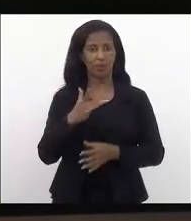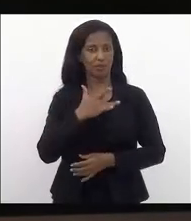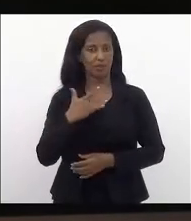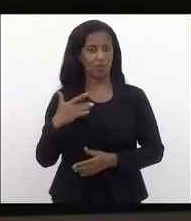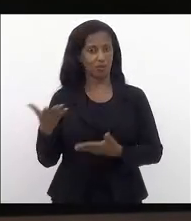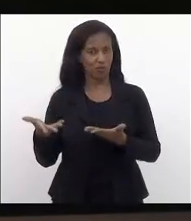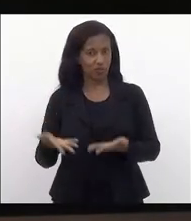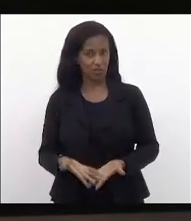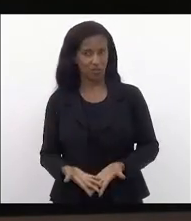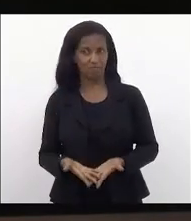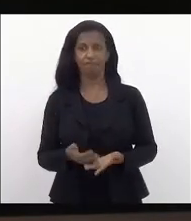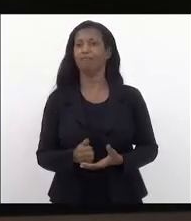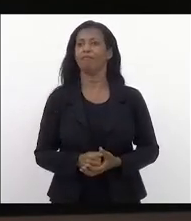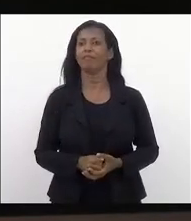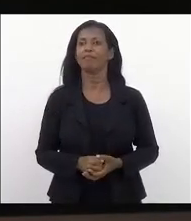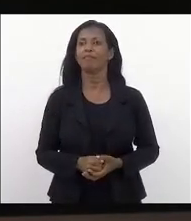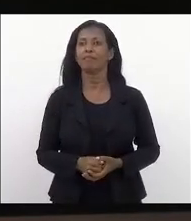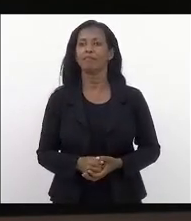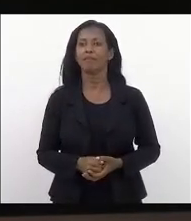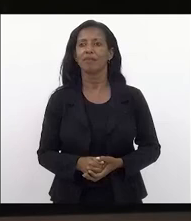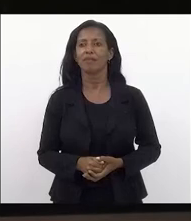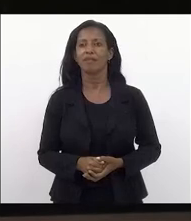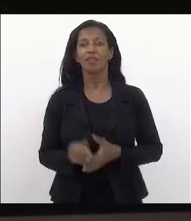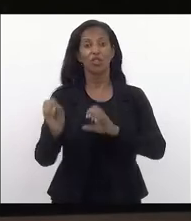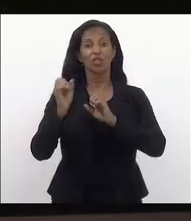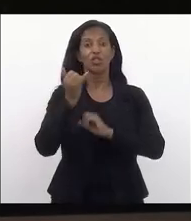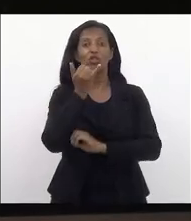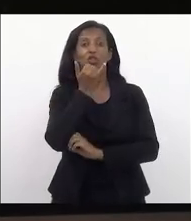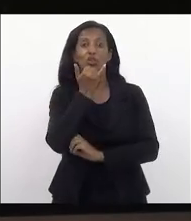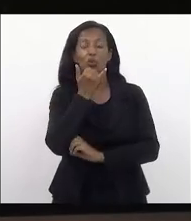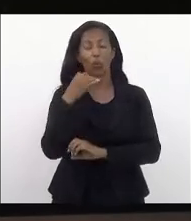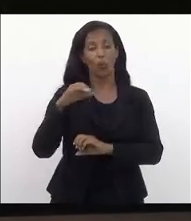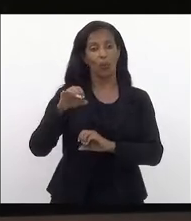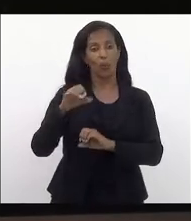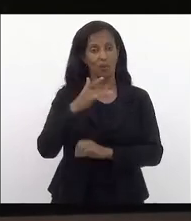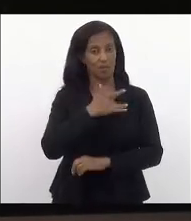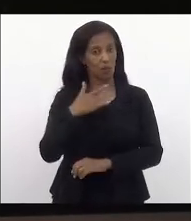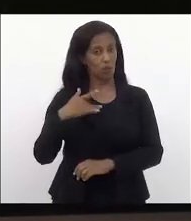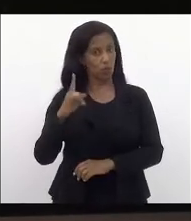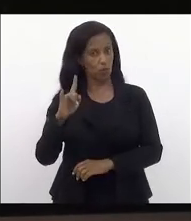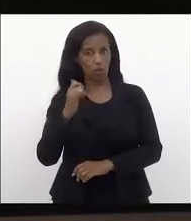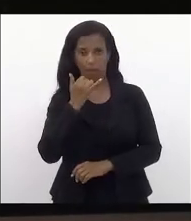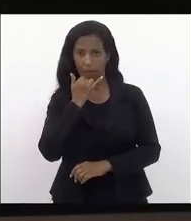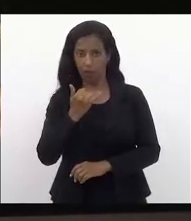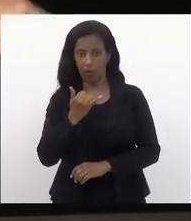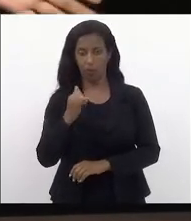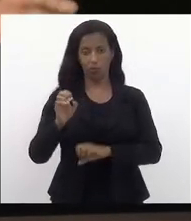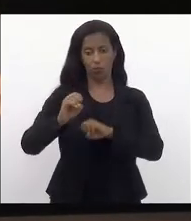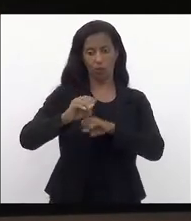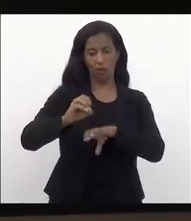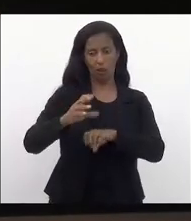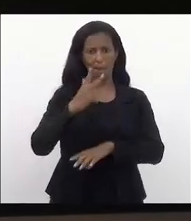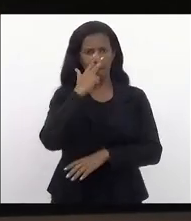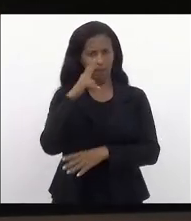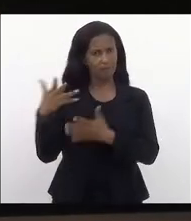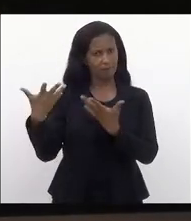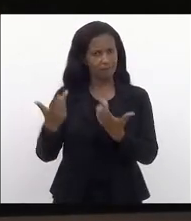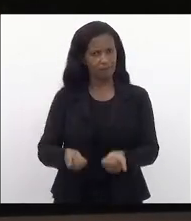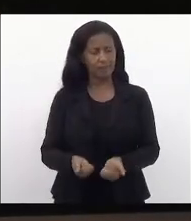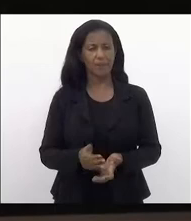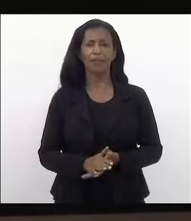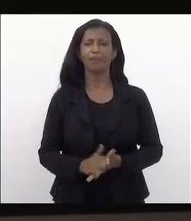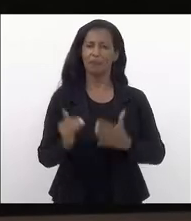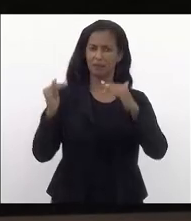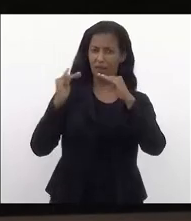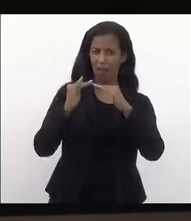da perdão a comissão de educação aqui da da LERJ perdoe Tia Ju é a favor é